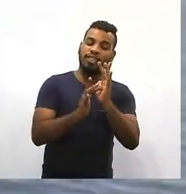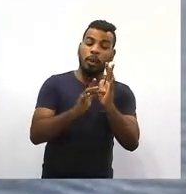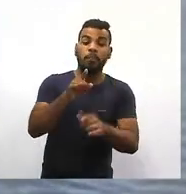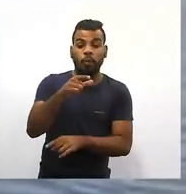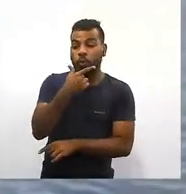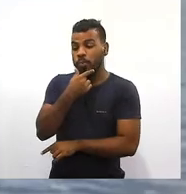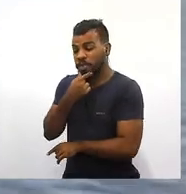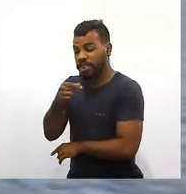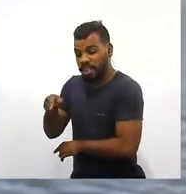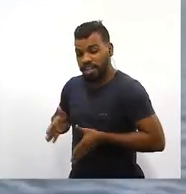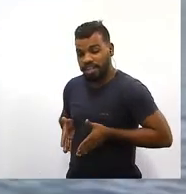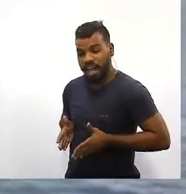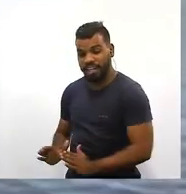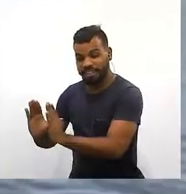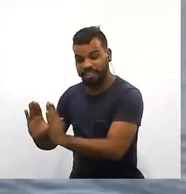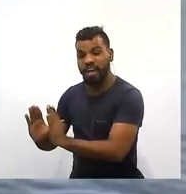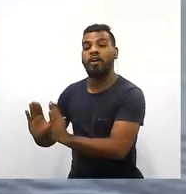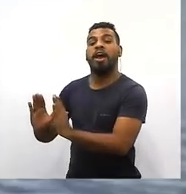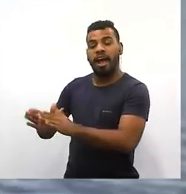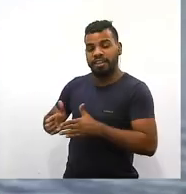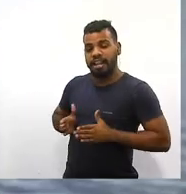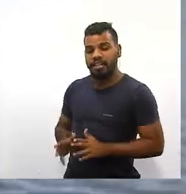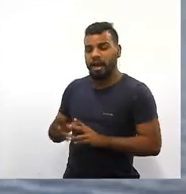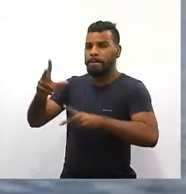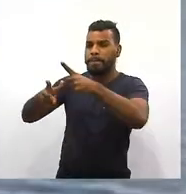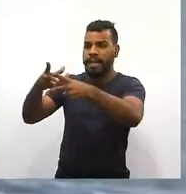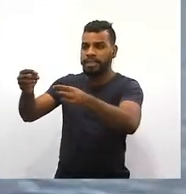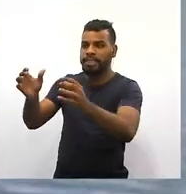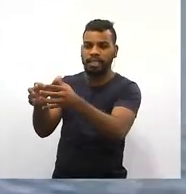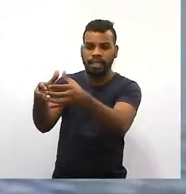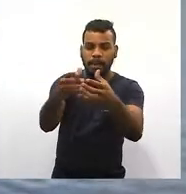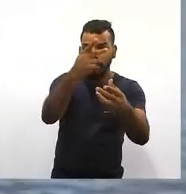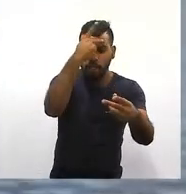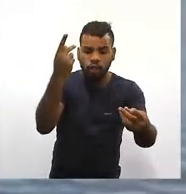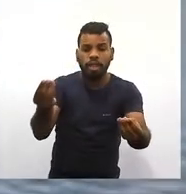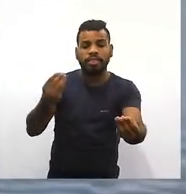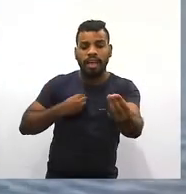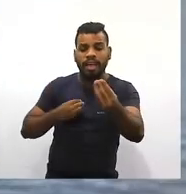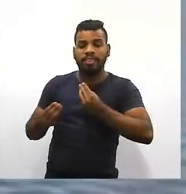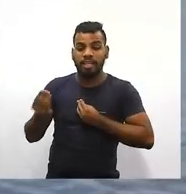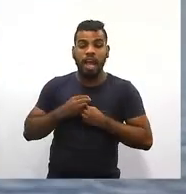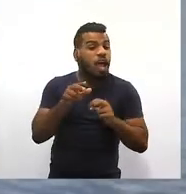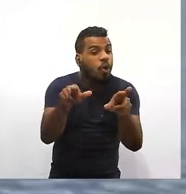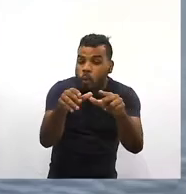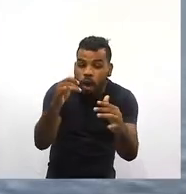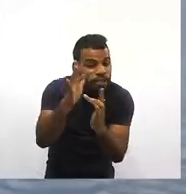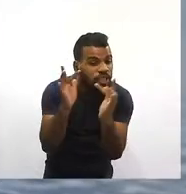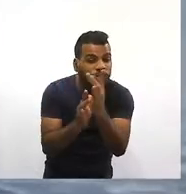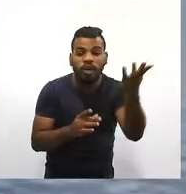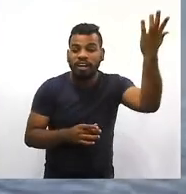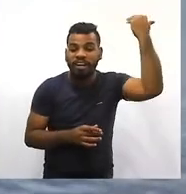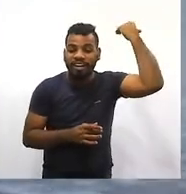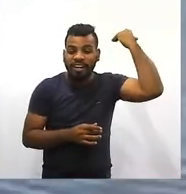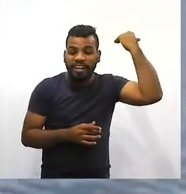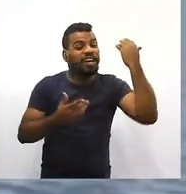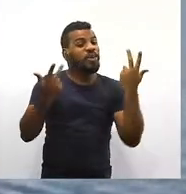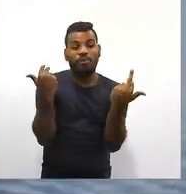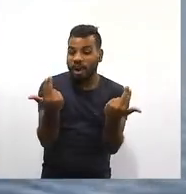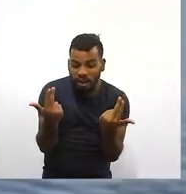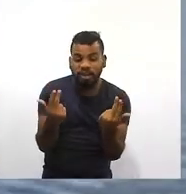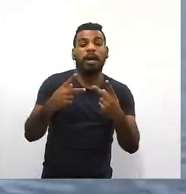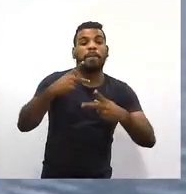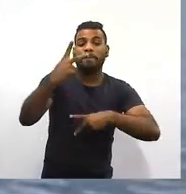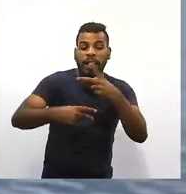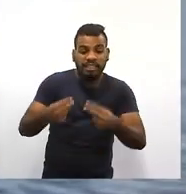criança nasce e começa a receber presentes na comunidade, é exatamente o que aconteceu com Jesus. Recebia presentes dos